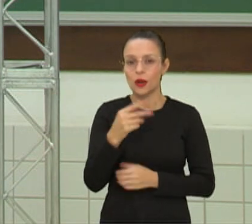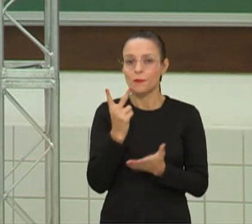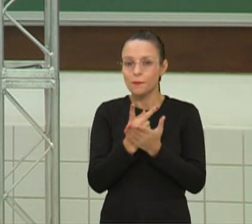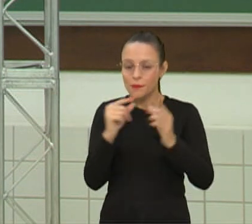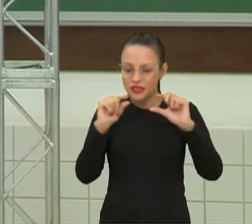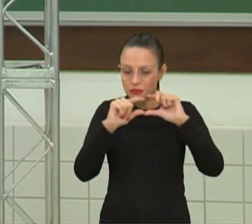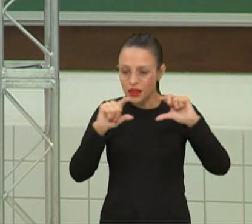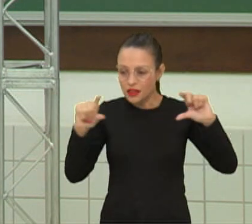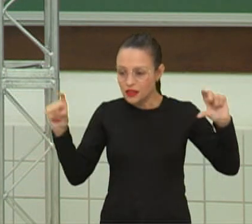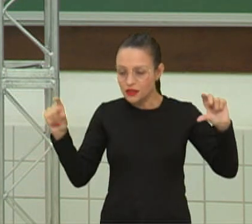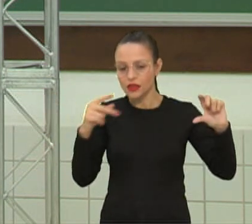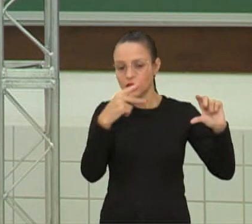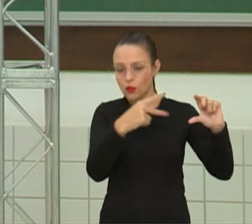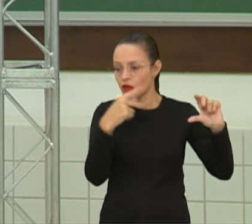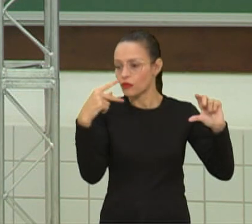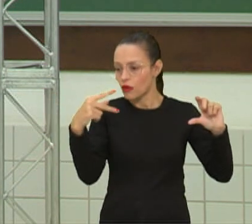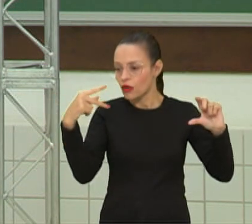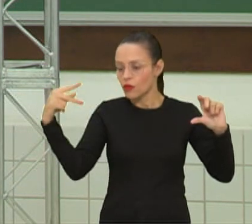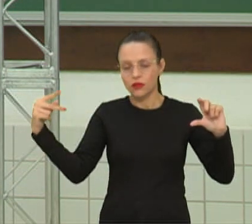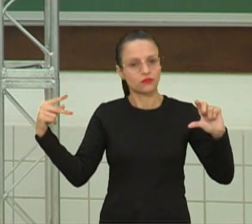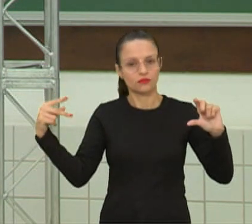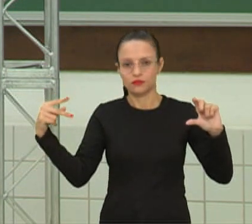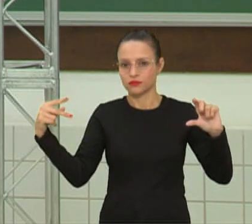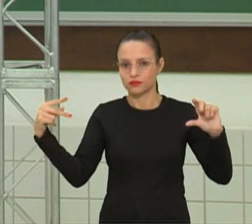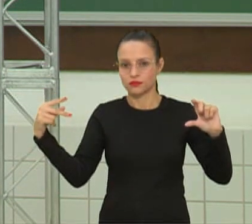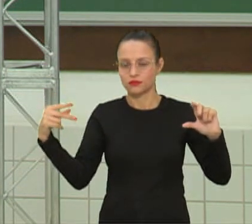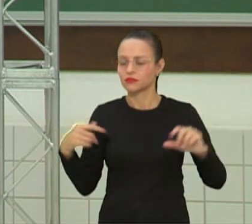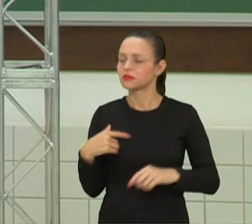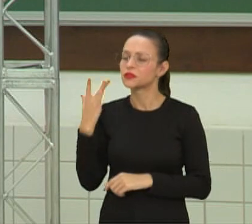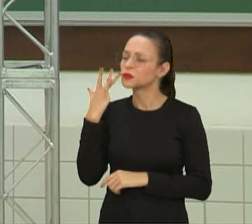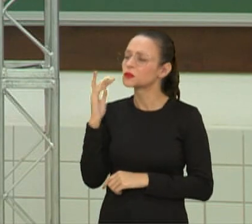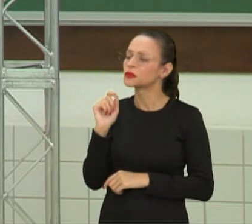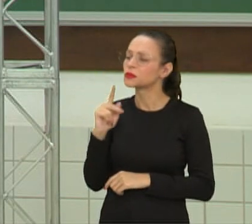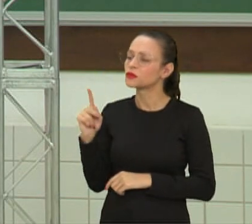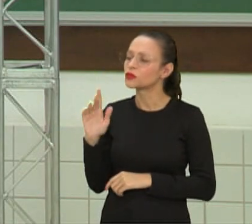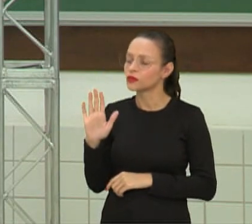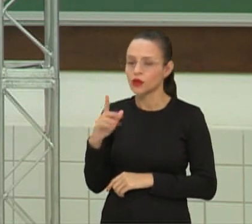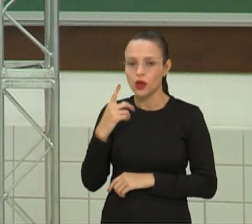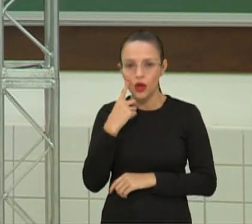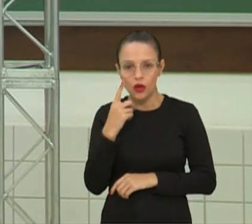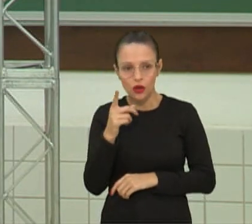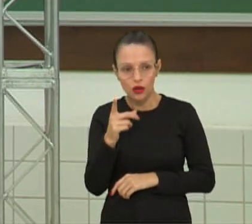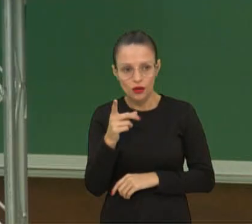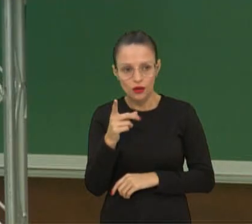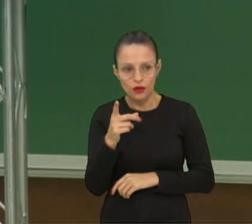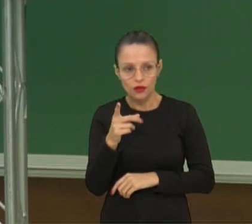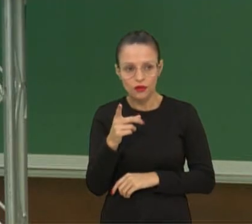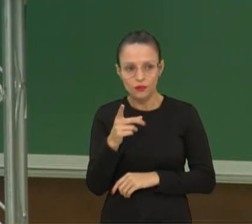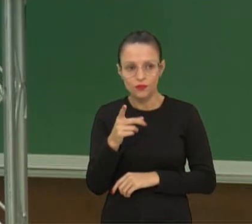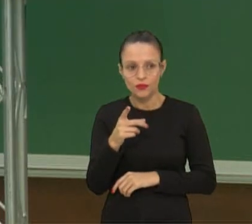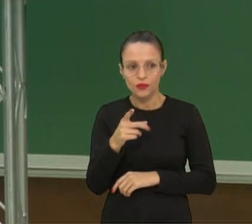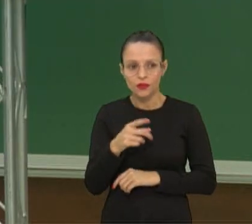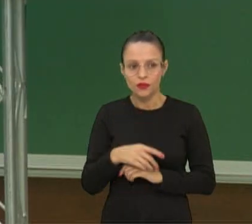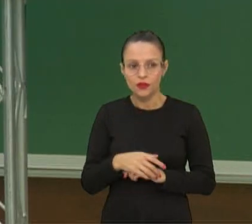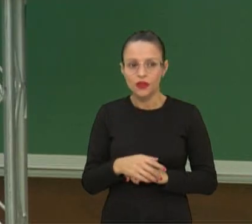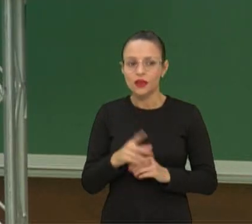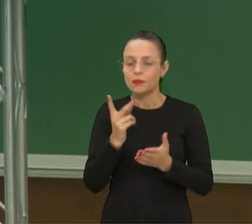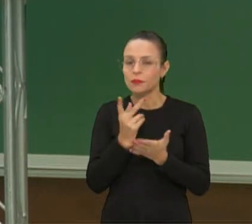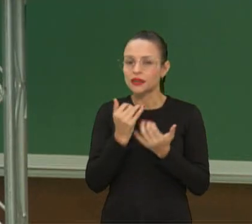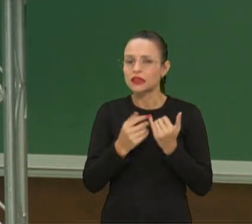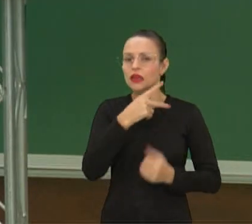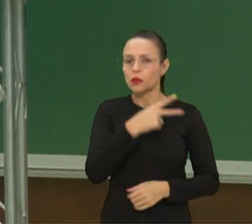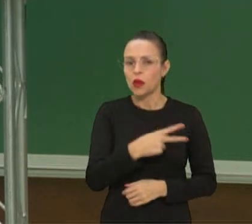linha. Direto. Ah, professor, eu não sei do que você está falando. Dá uma olhadinha. É como se eu colocasse um igual aqui, igual aqui,